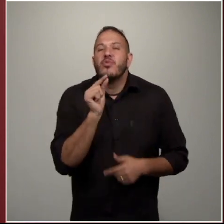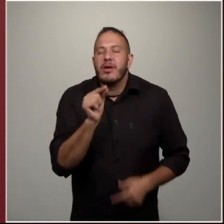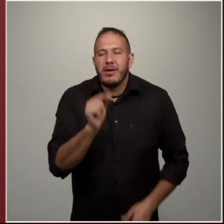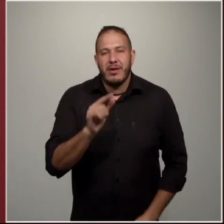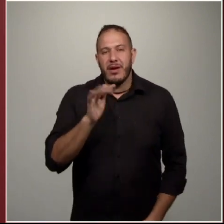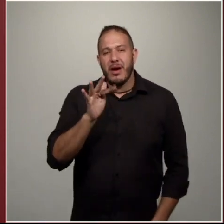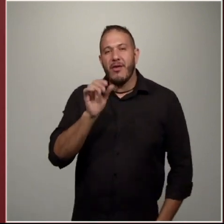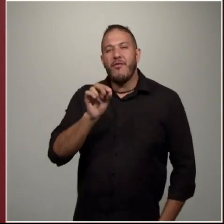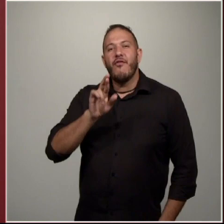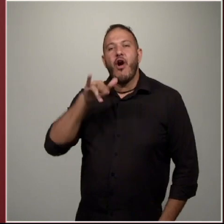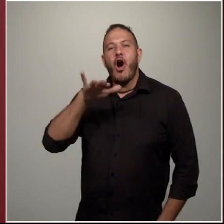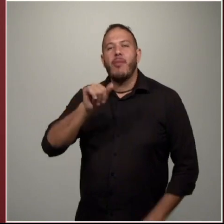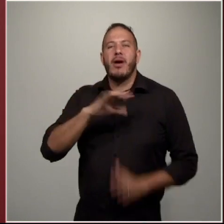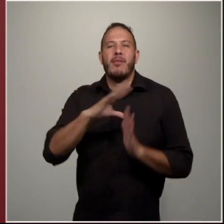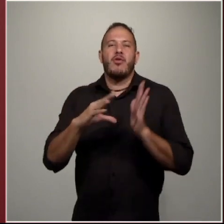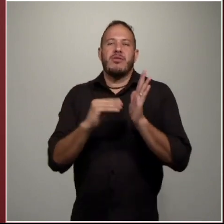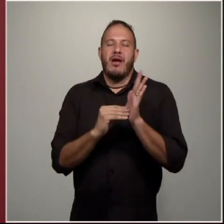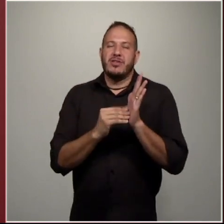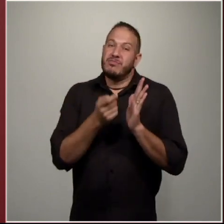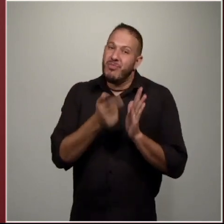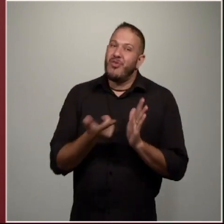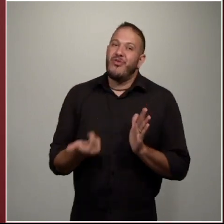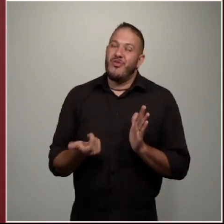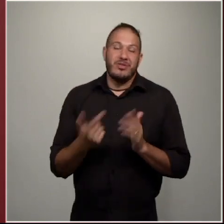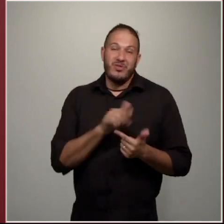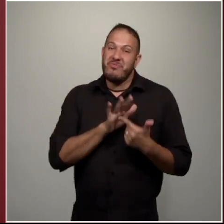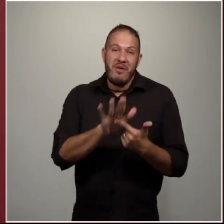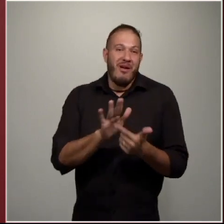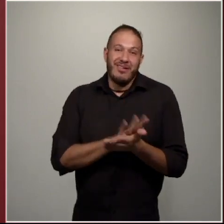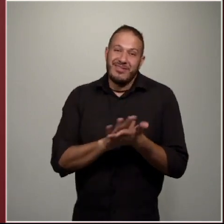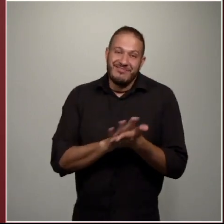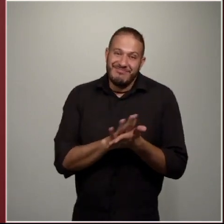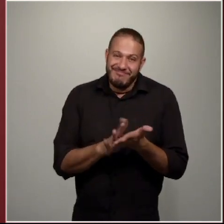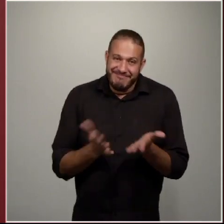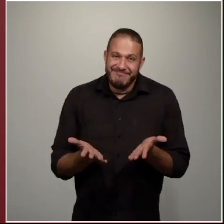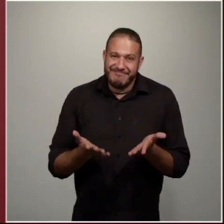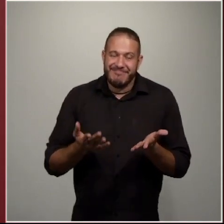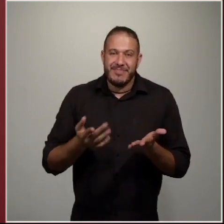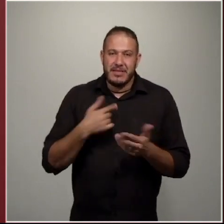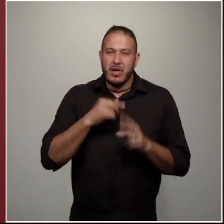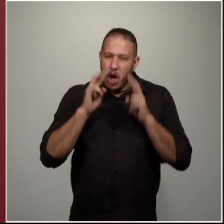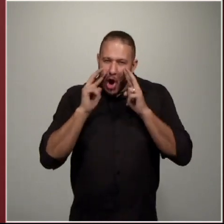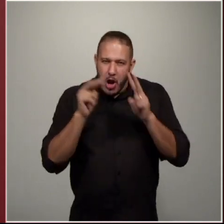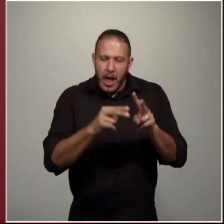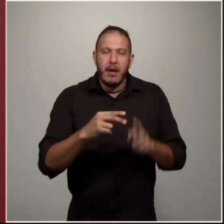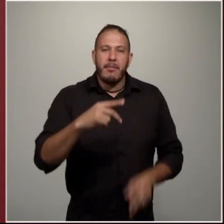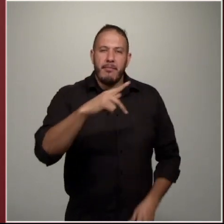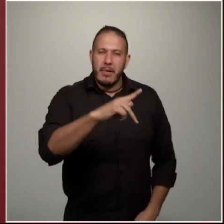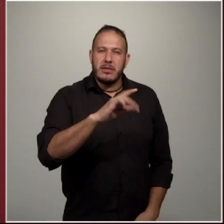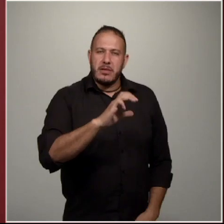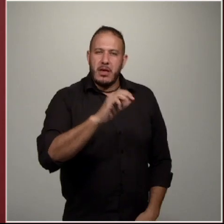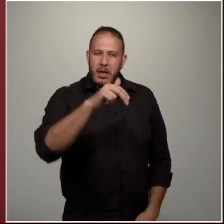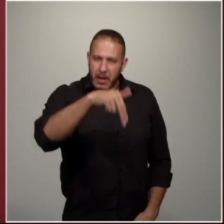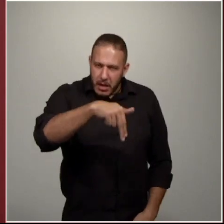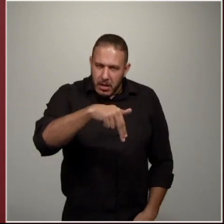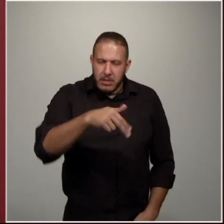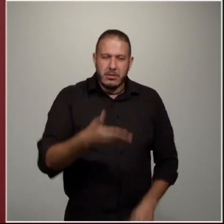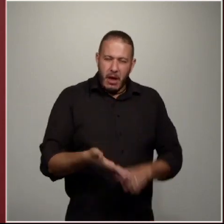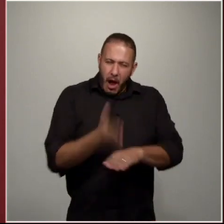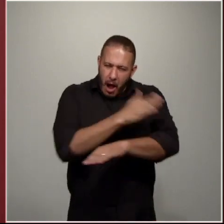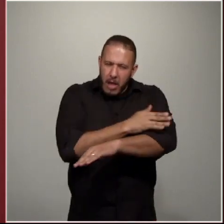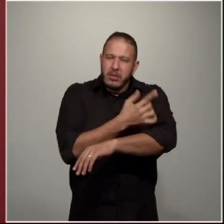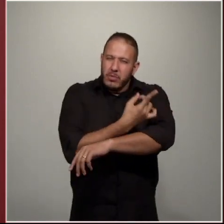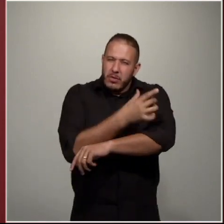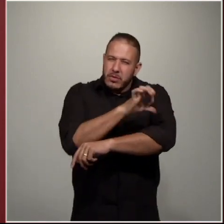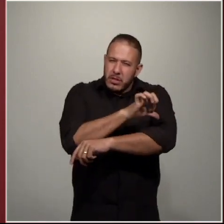ea abordagem isso não é não é trazido né gente olhar para os pms né do fim da década de 90 a gente